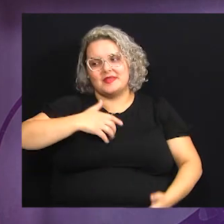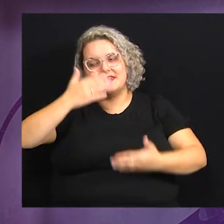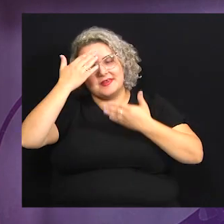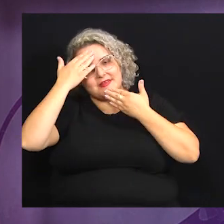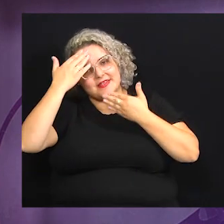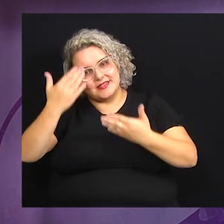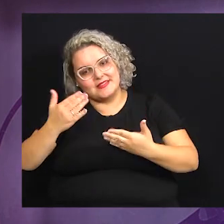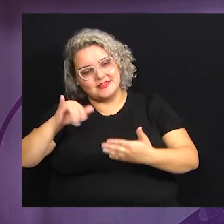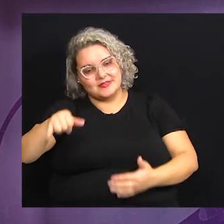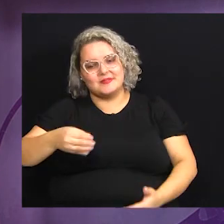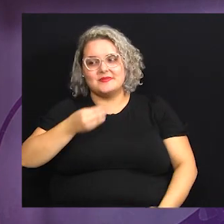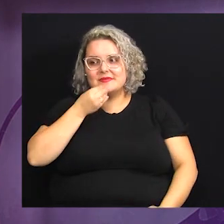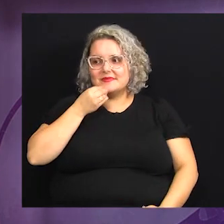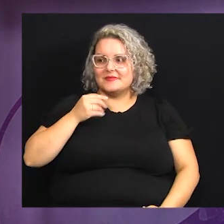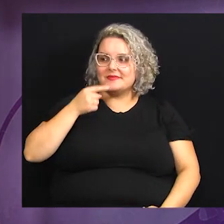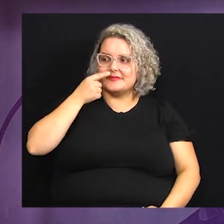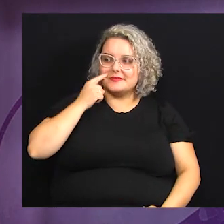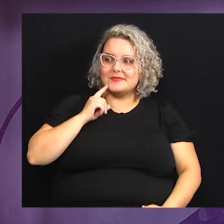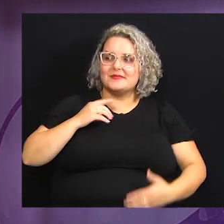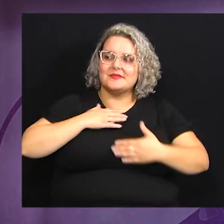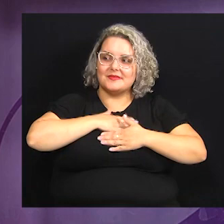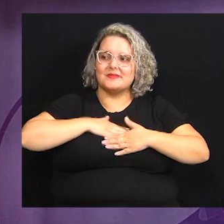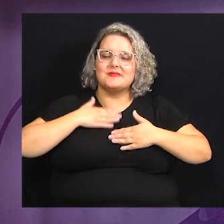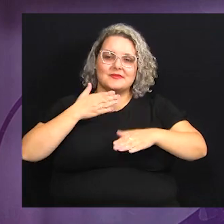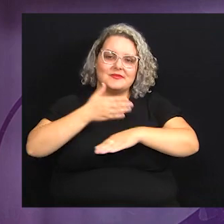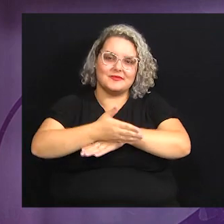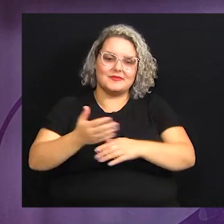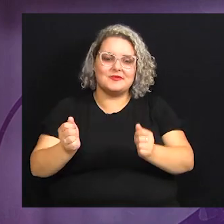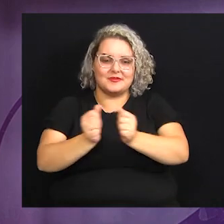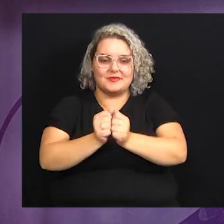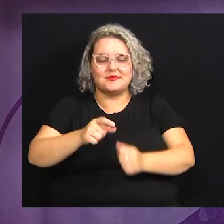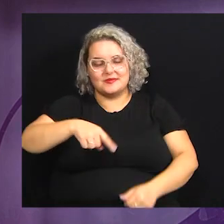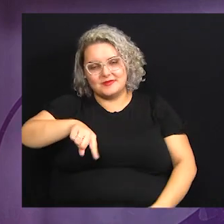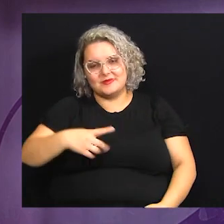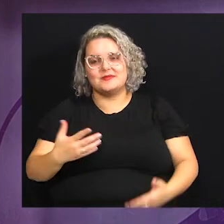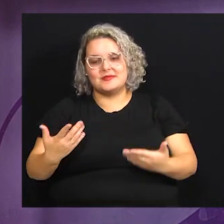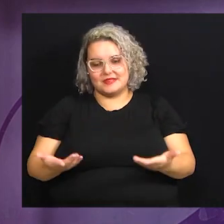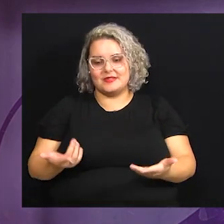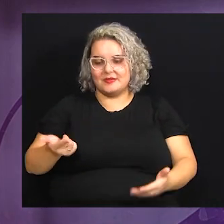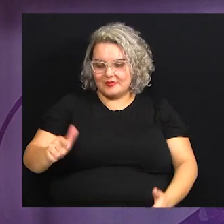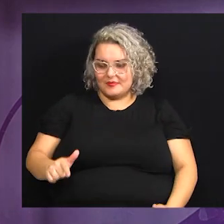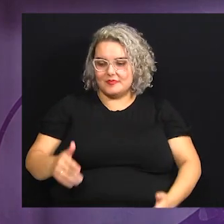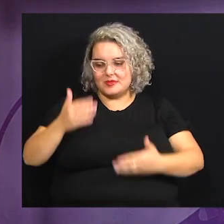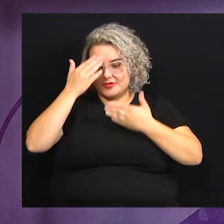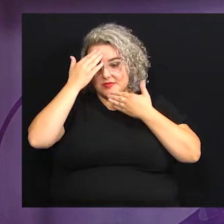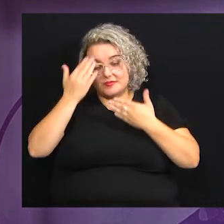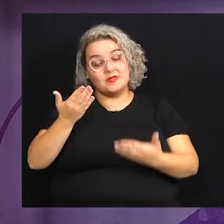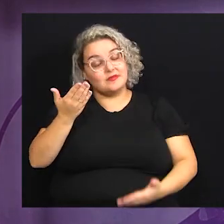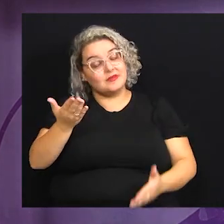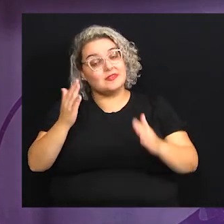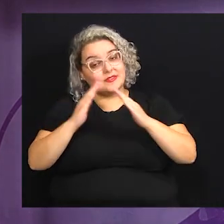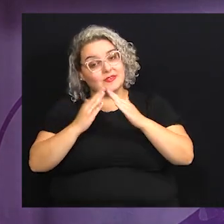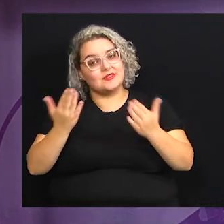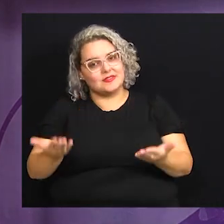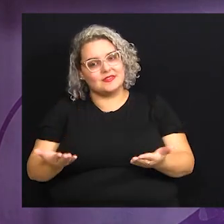agradeço a oportunidade, Viviane, será um prazer participar sempre com vocês. Então, mais uma vez, muito obrigada e a você